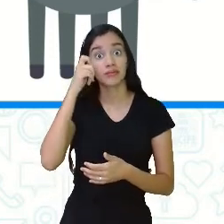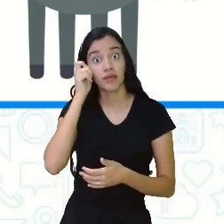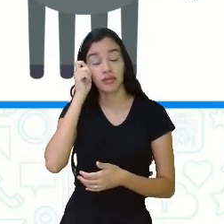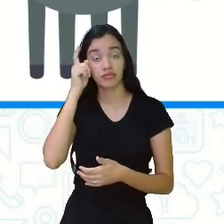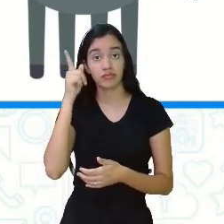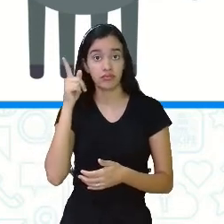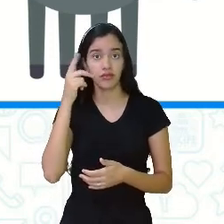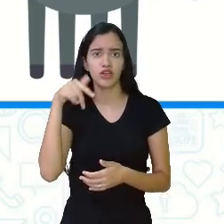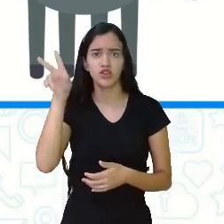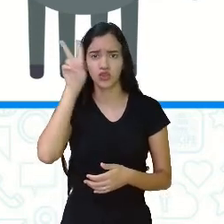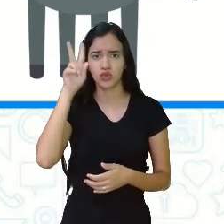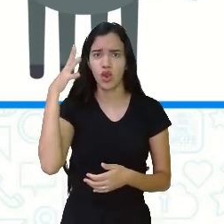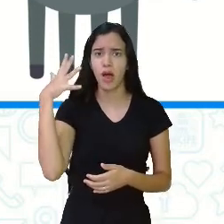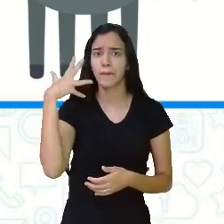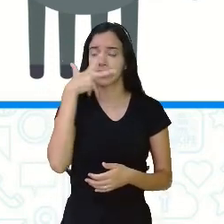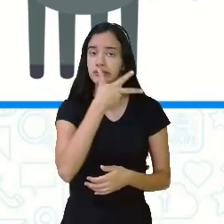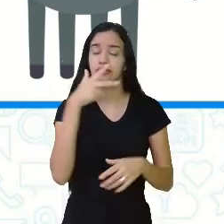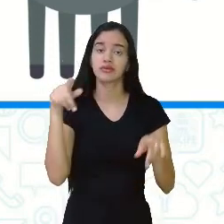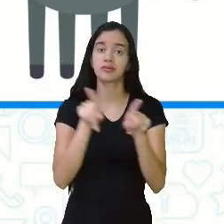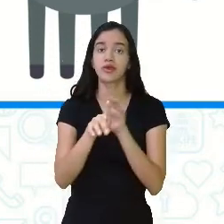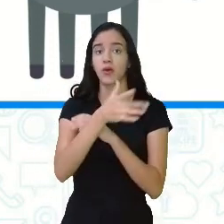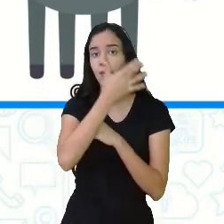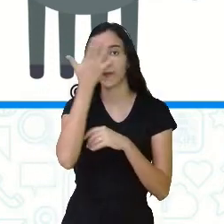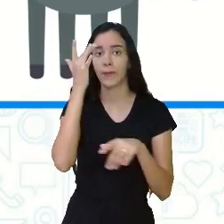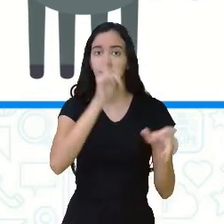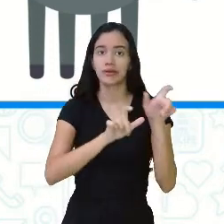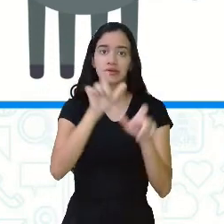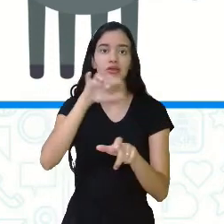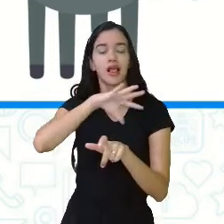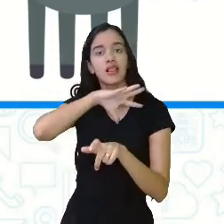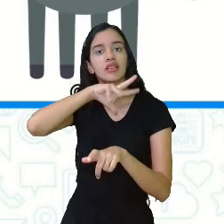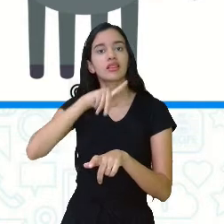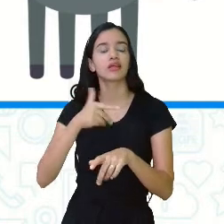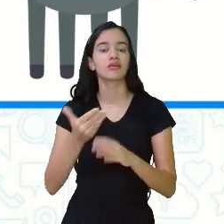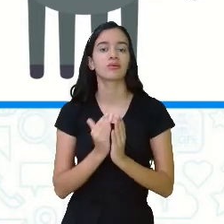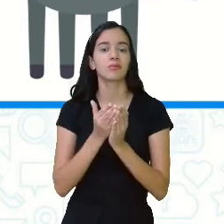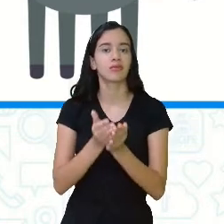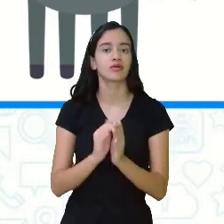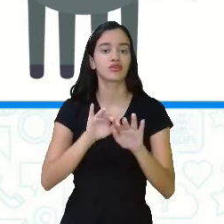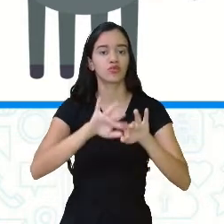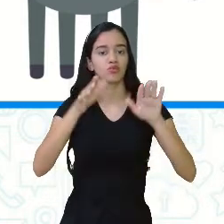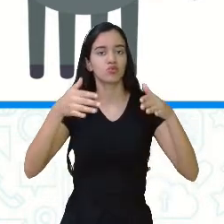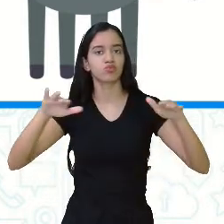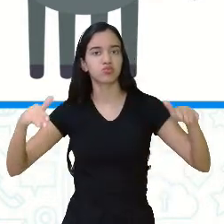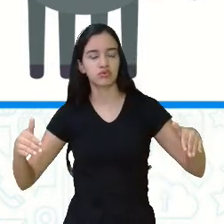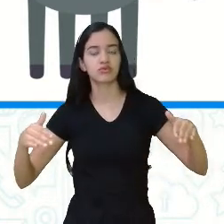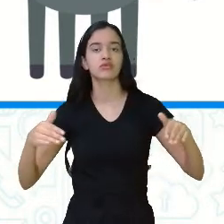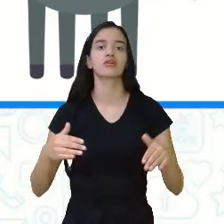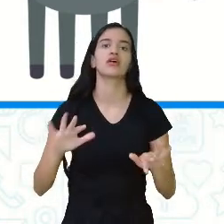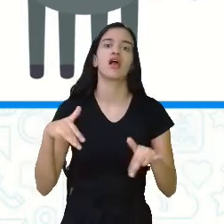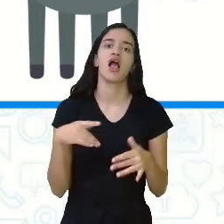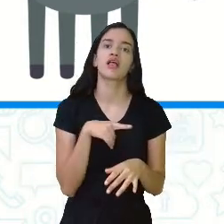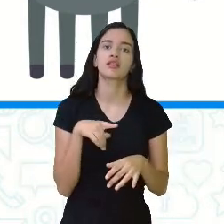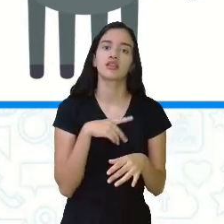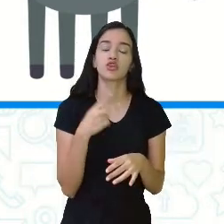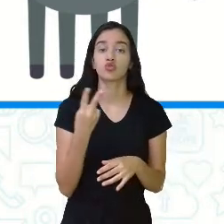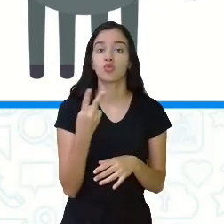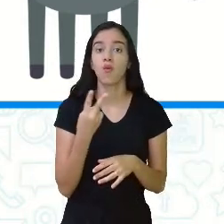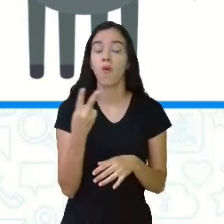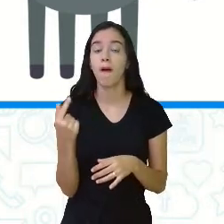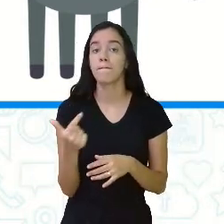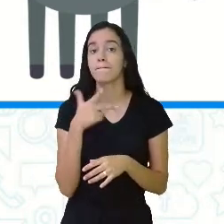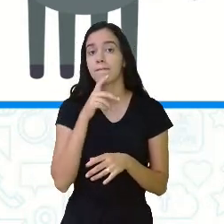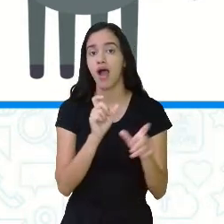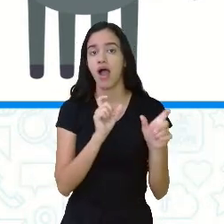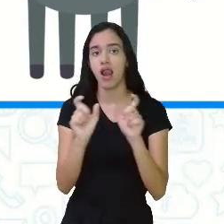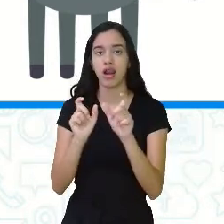inventar histórias bonitas, com pessoas e bichos e com barquinhos no mar. Nesta estrofe tem duas palavras que